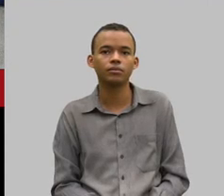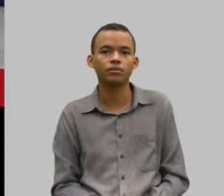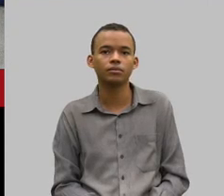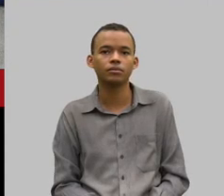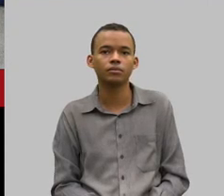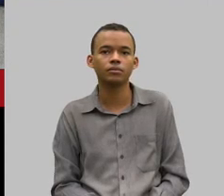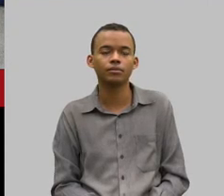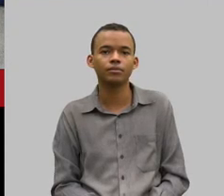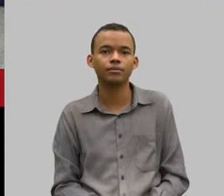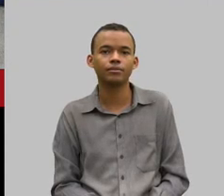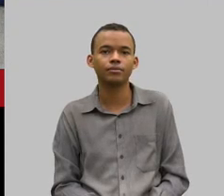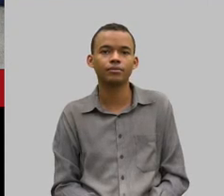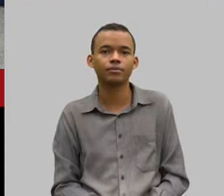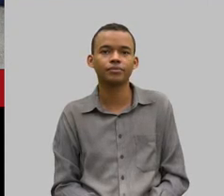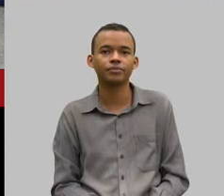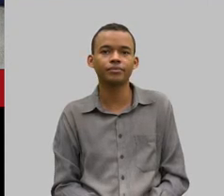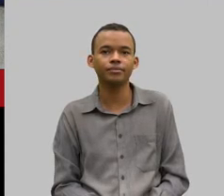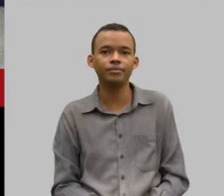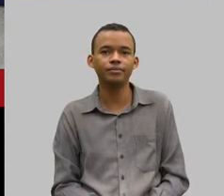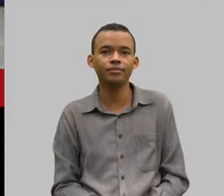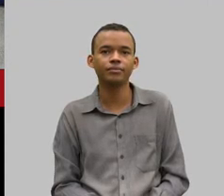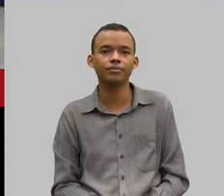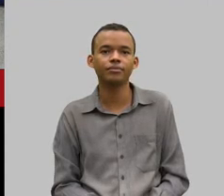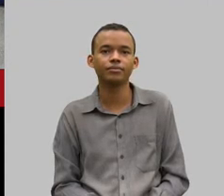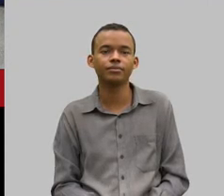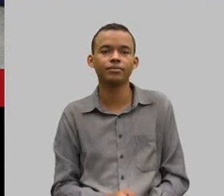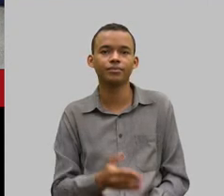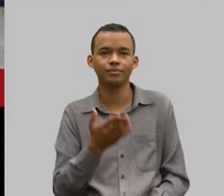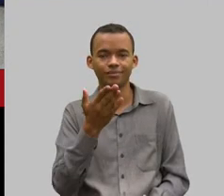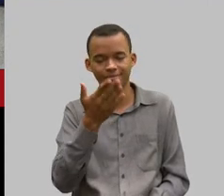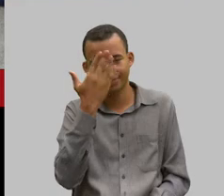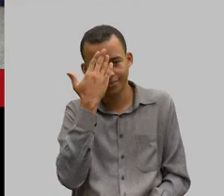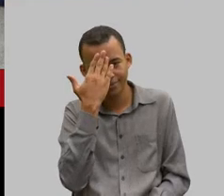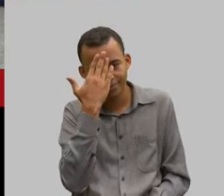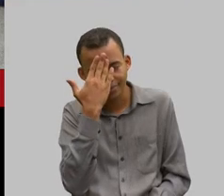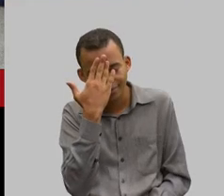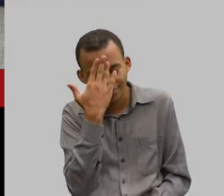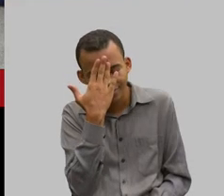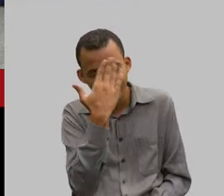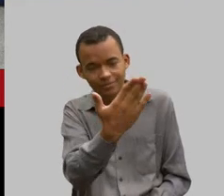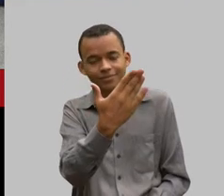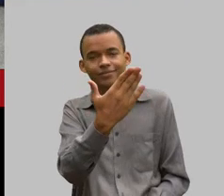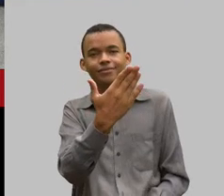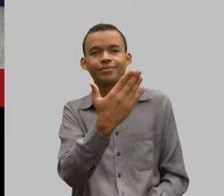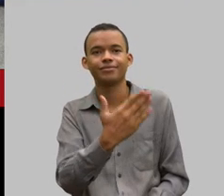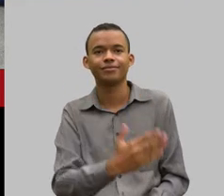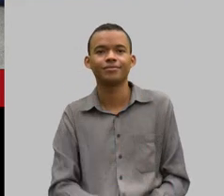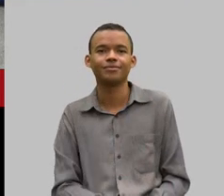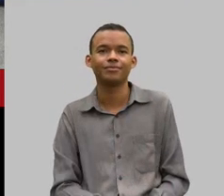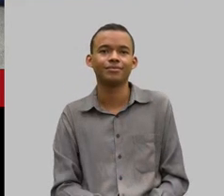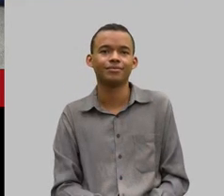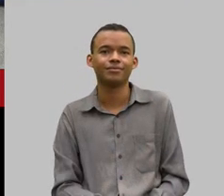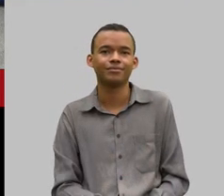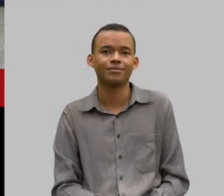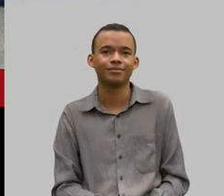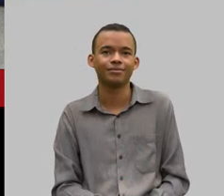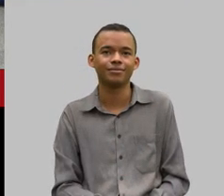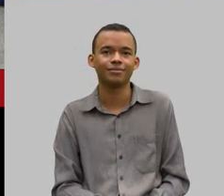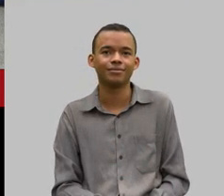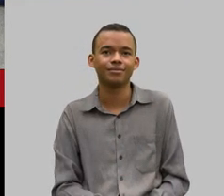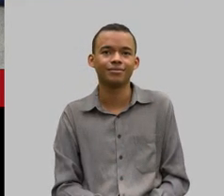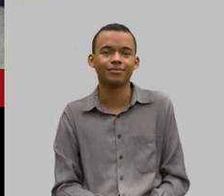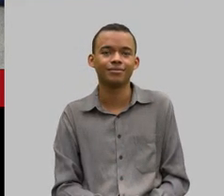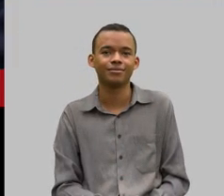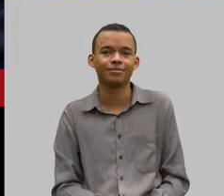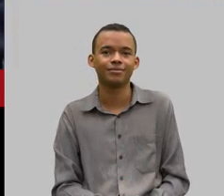titulado da sua cadeira viu João Júnior Obrigado pelas palavras meu irmão mais bonit sou aí eu não entro